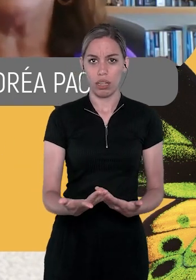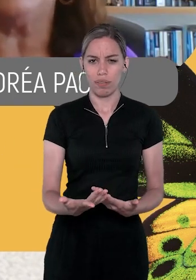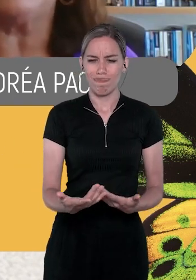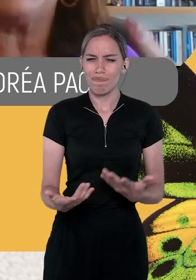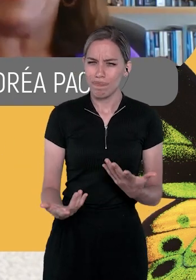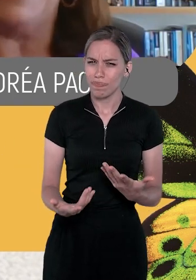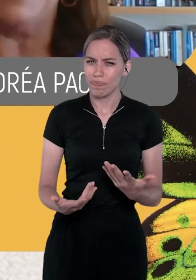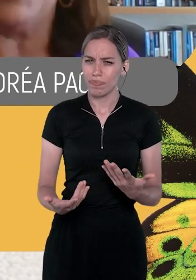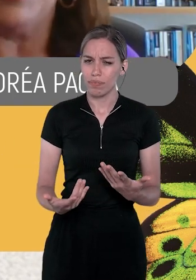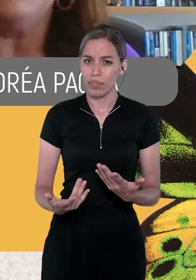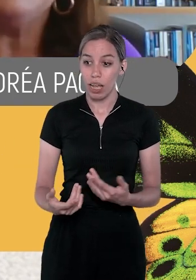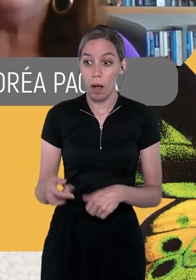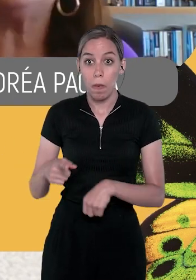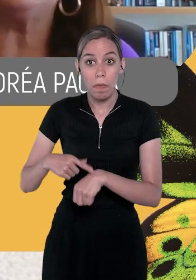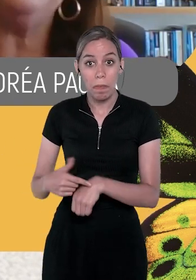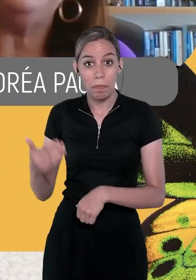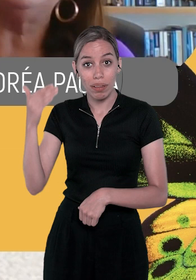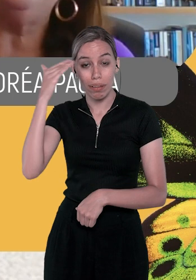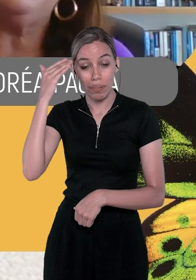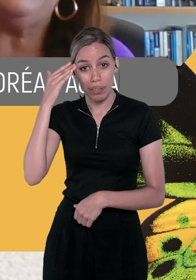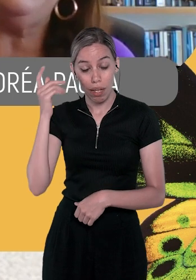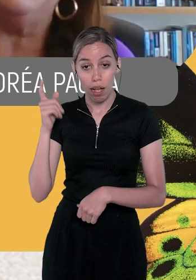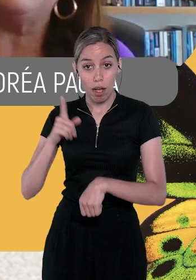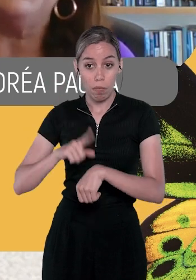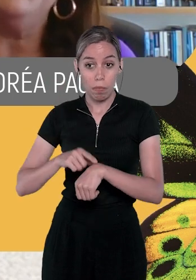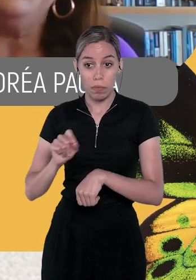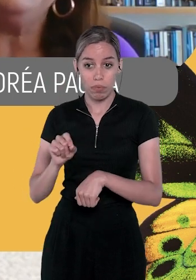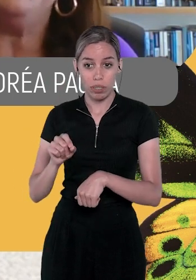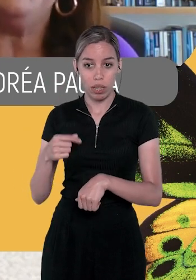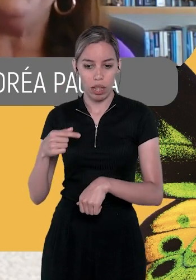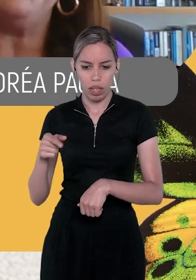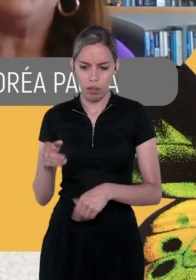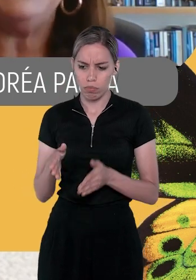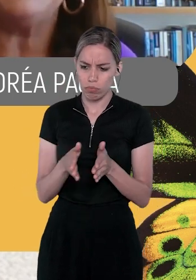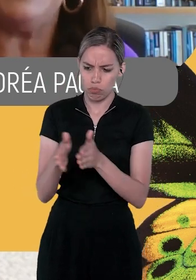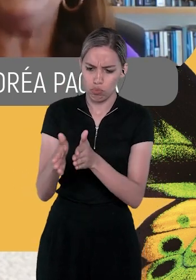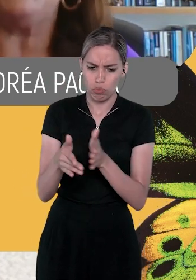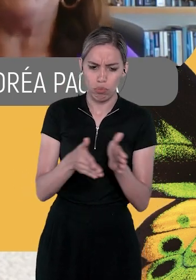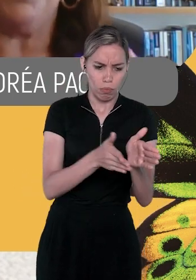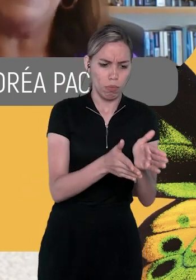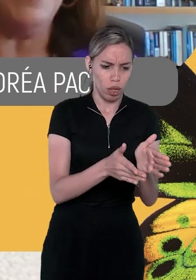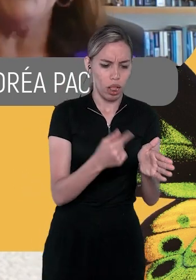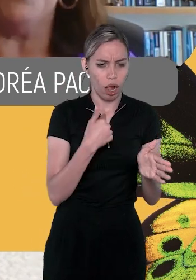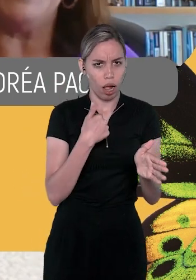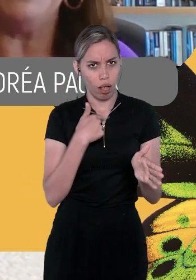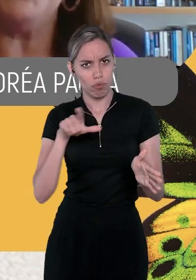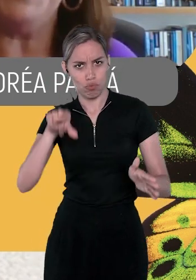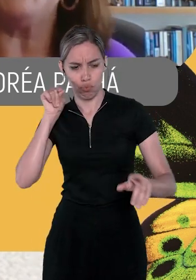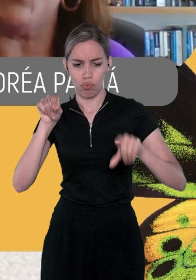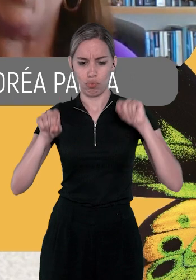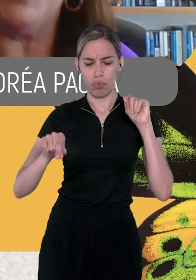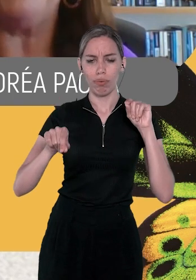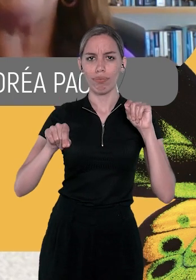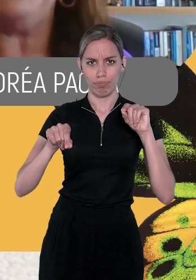todas essas certezas e se responsabiliza por elas. Então, adolescente, por exemplo, como aqueles